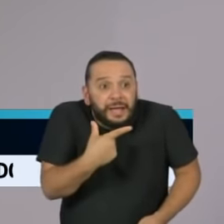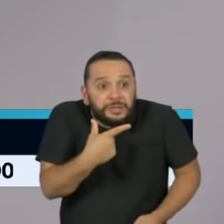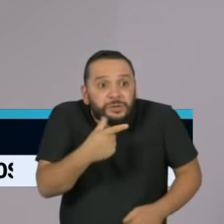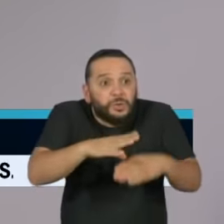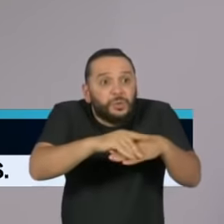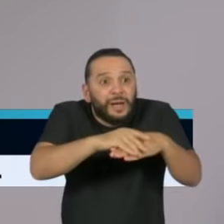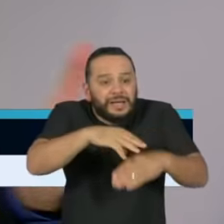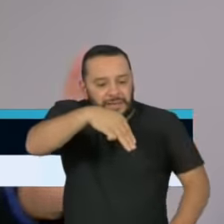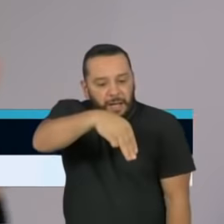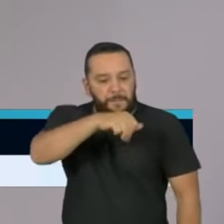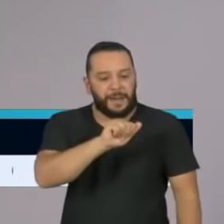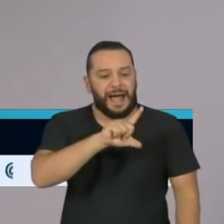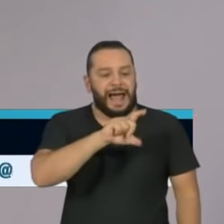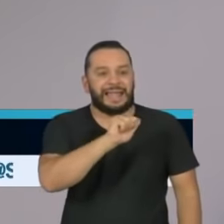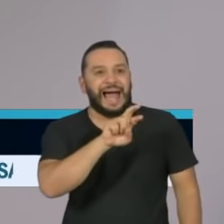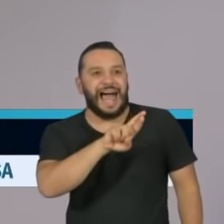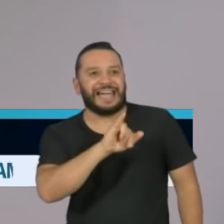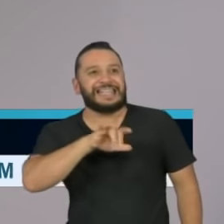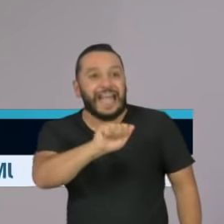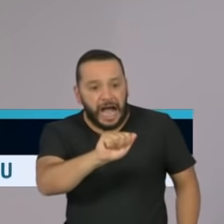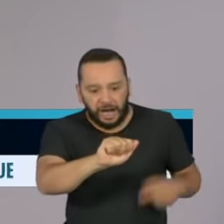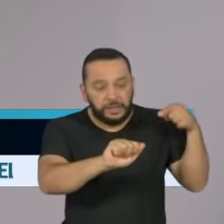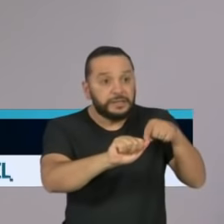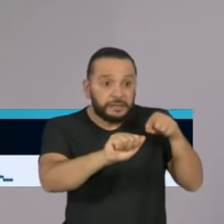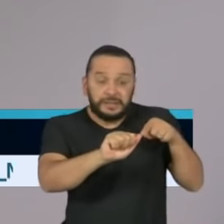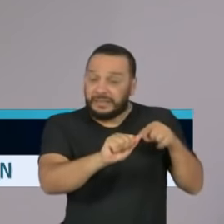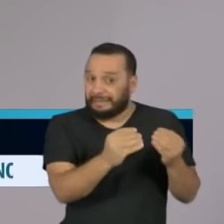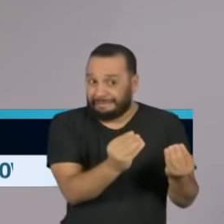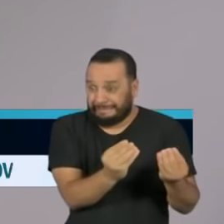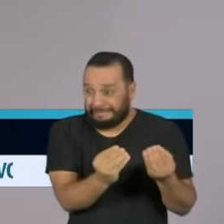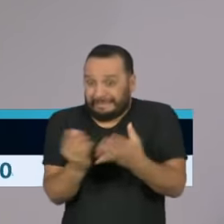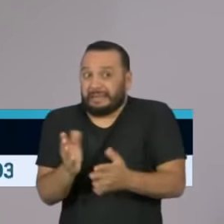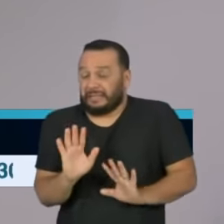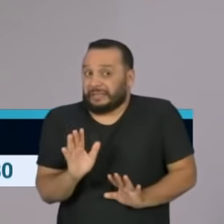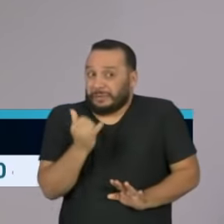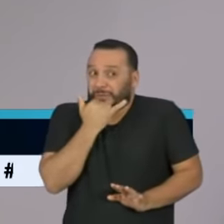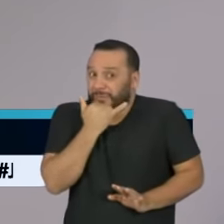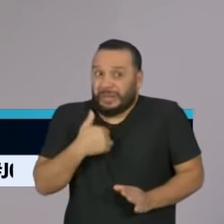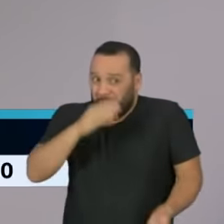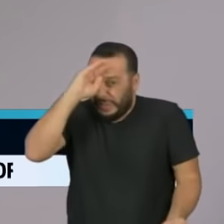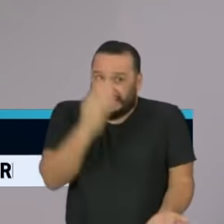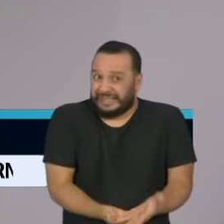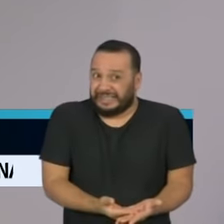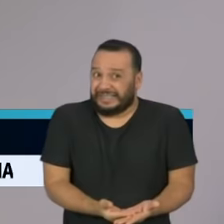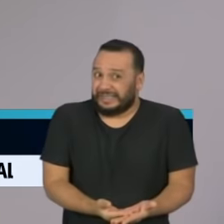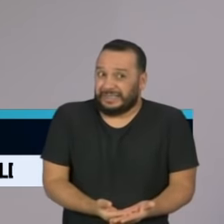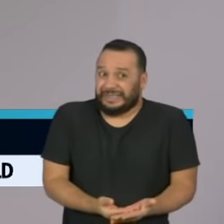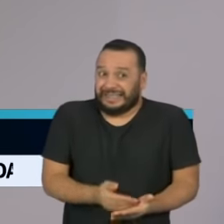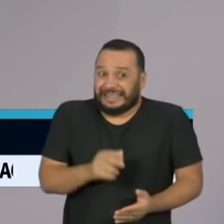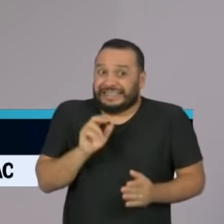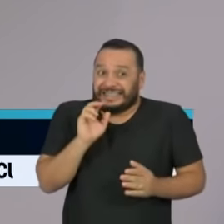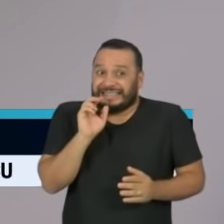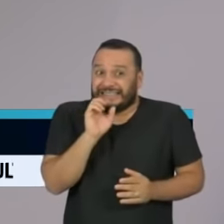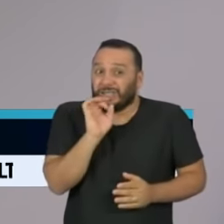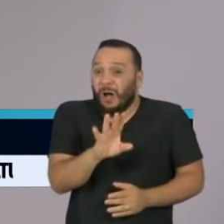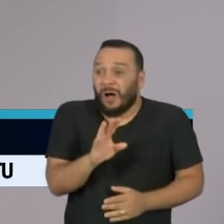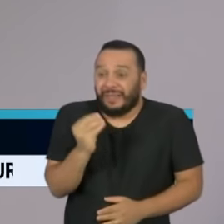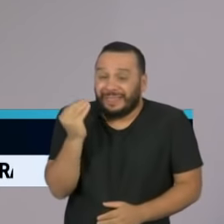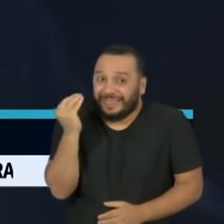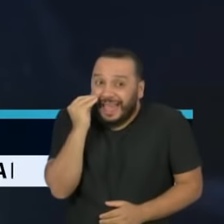um médico amigo meu que trabalha nessa área me disse, olha, isso aí está sendo administrado por alguns médicos em extremo, quando o paciente não tem